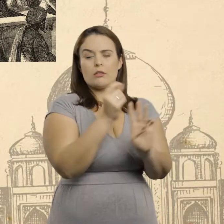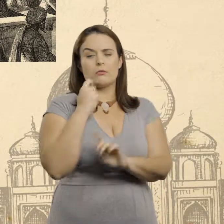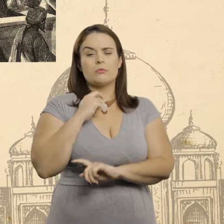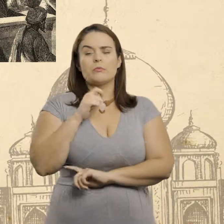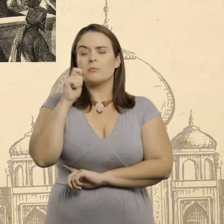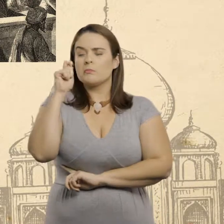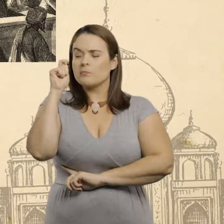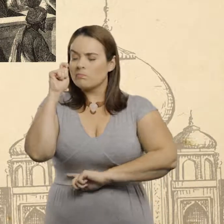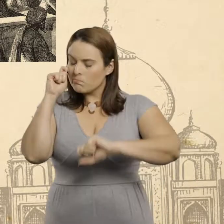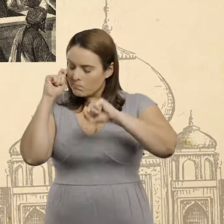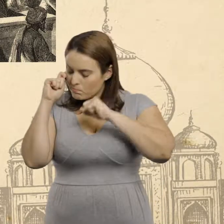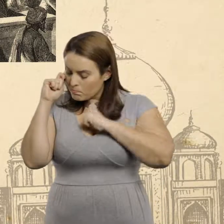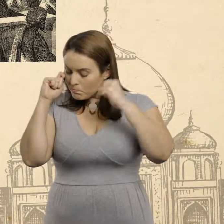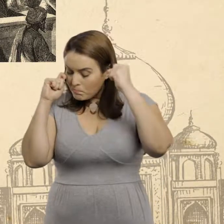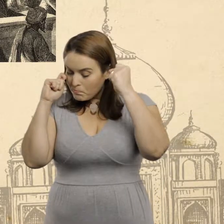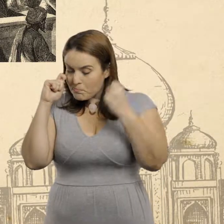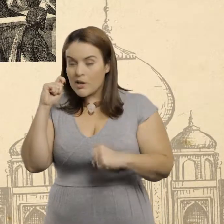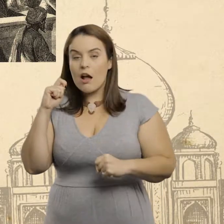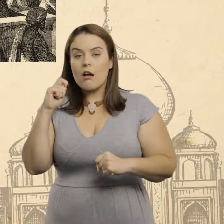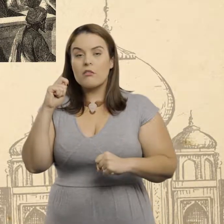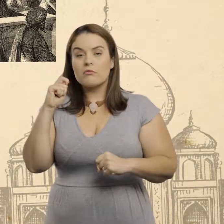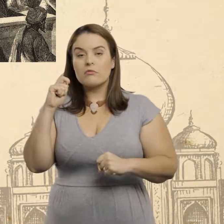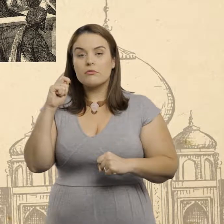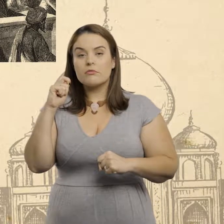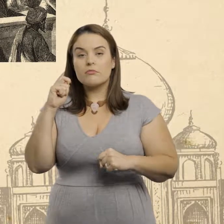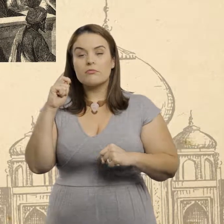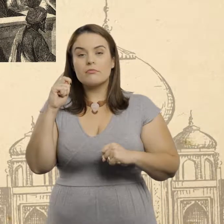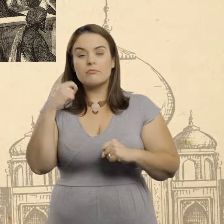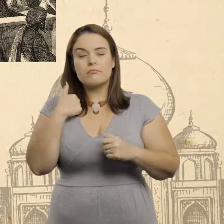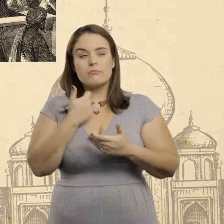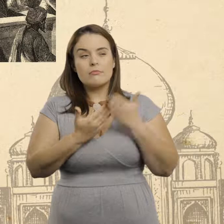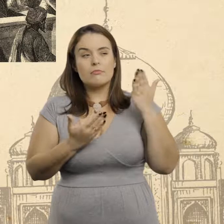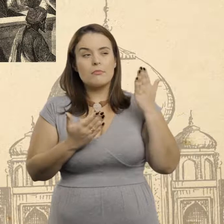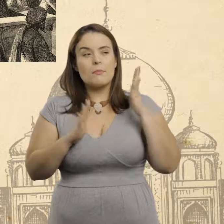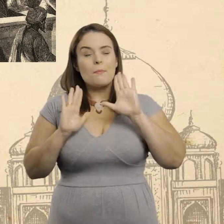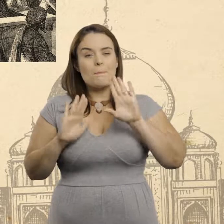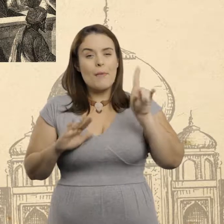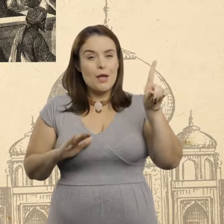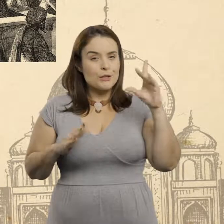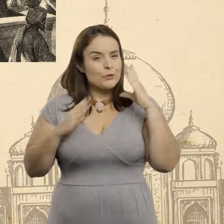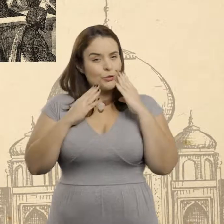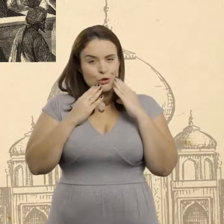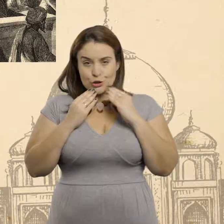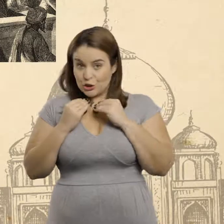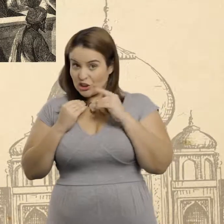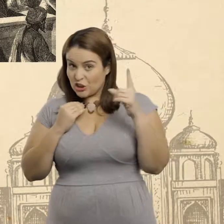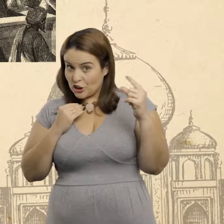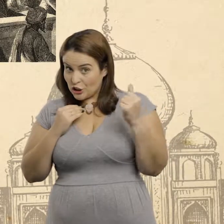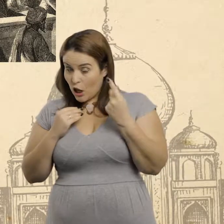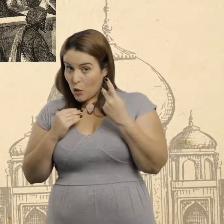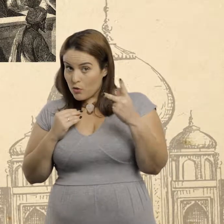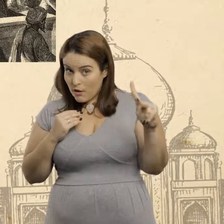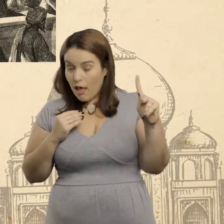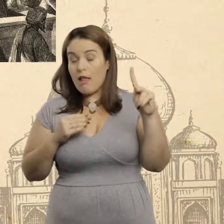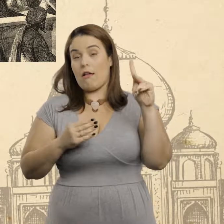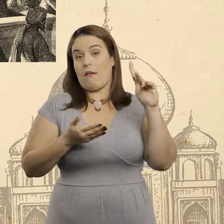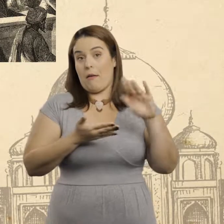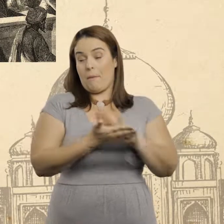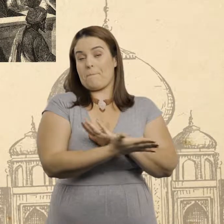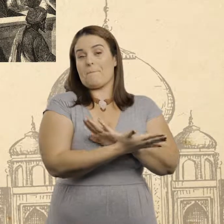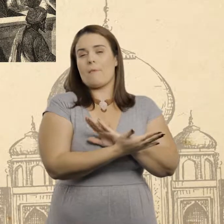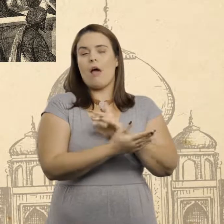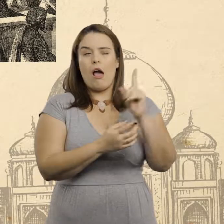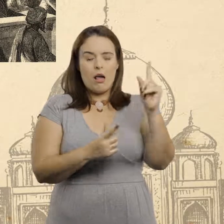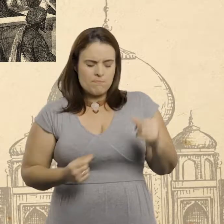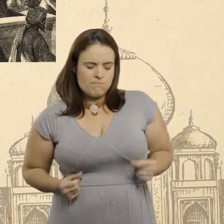de ter perdido a chance de prender Phileas Fogg, mas pensou que o dinheiro do Sr. Fogg logo iria acabar, porque ele